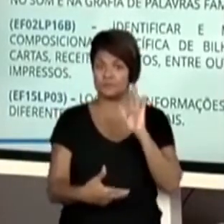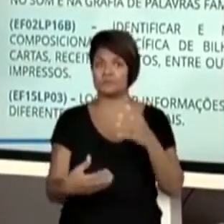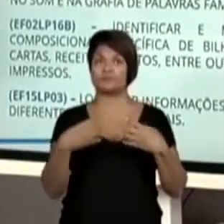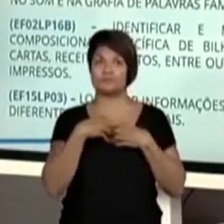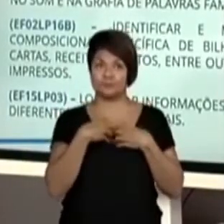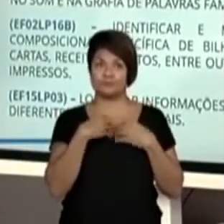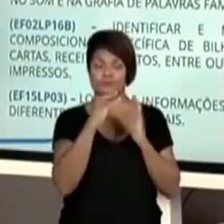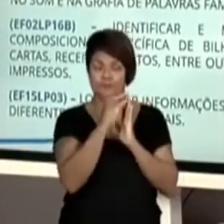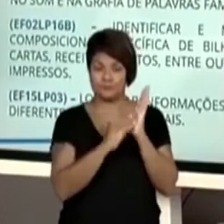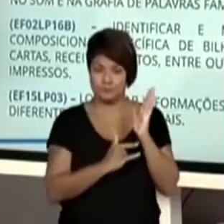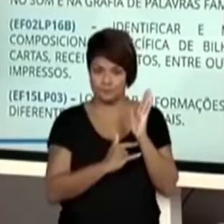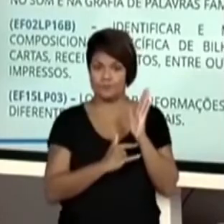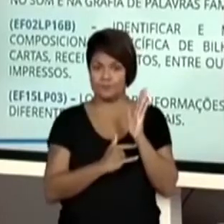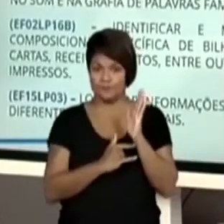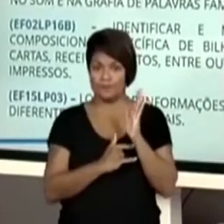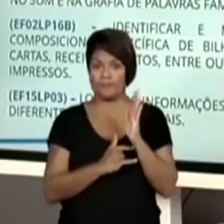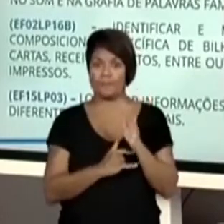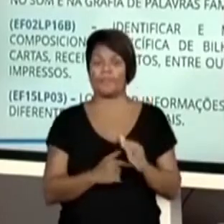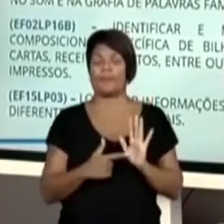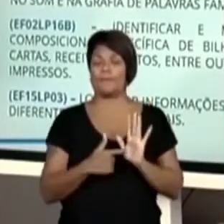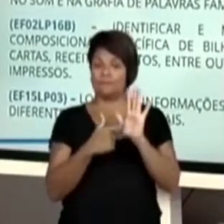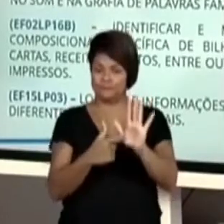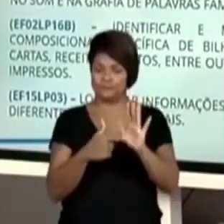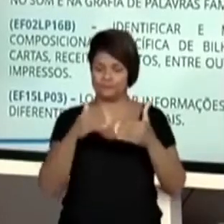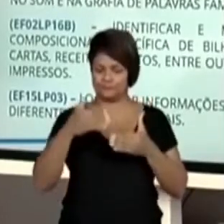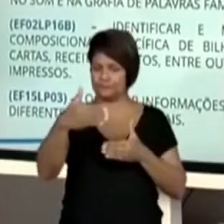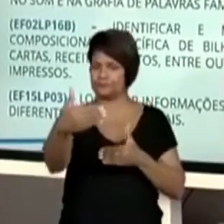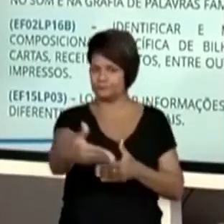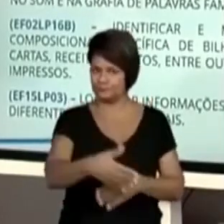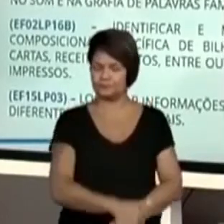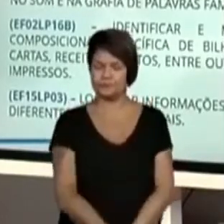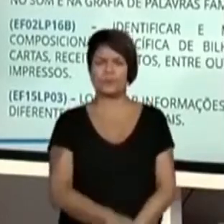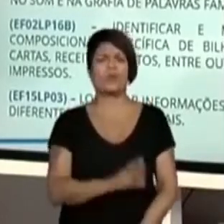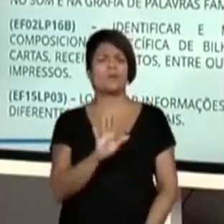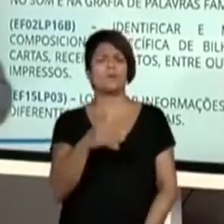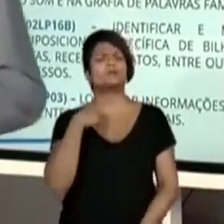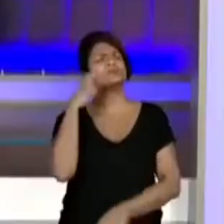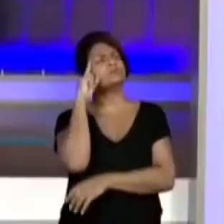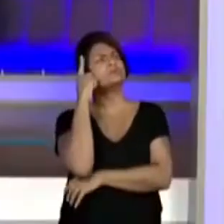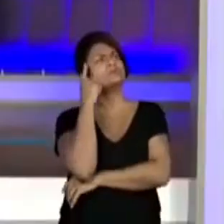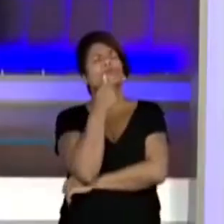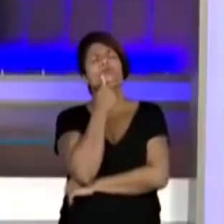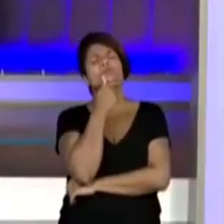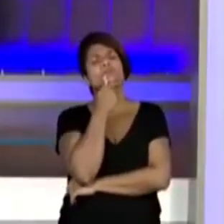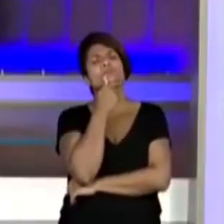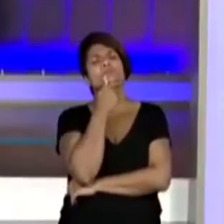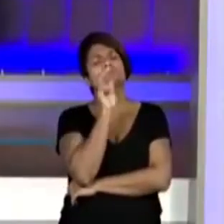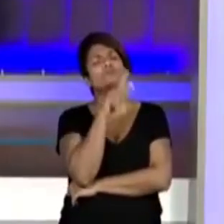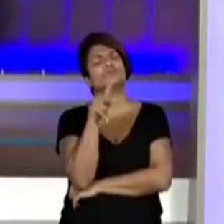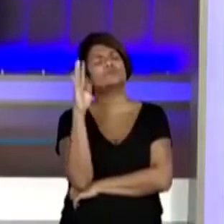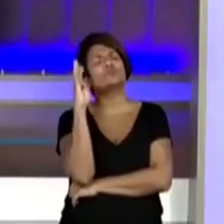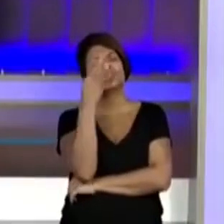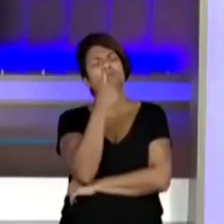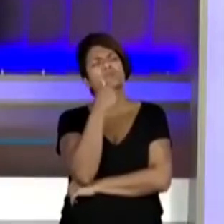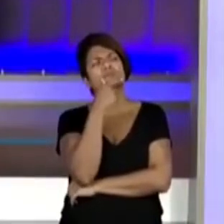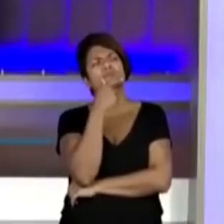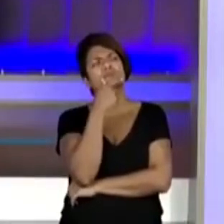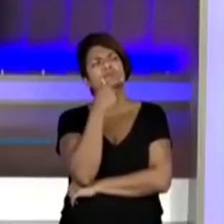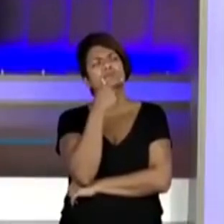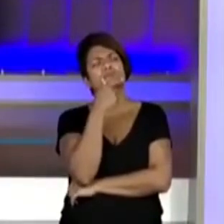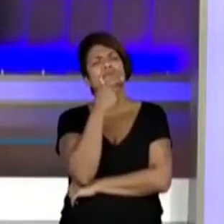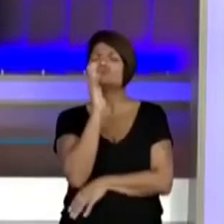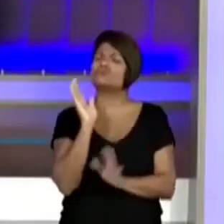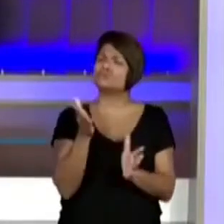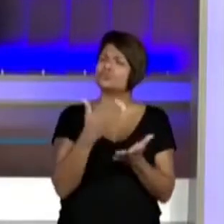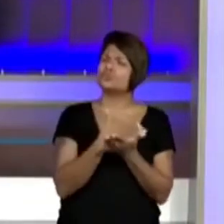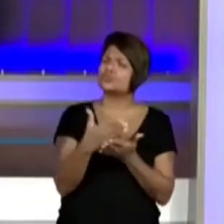se apresentando para nós nessa sequência. Mas você pode ter se perguntado assim: mas professor, nós iniciamos a